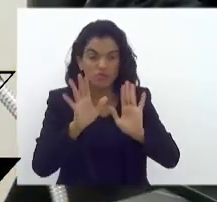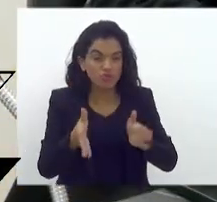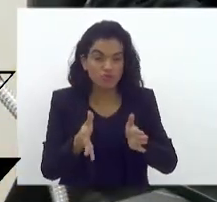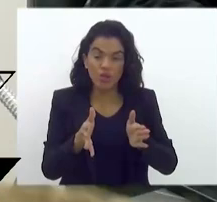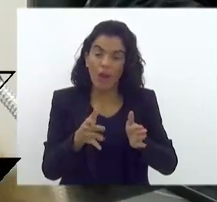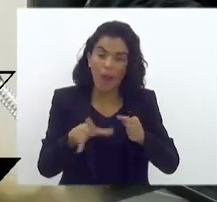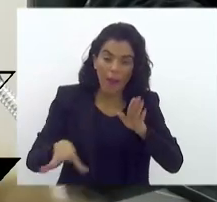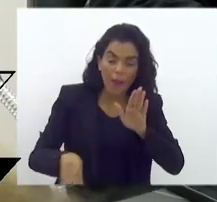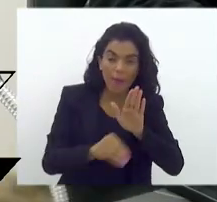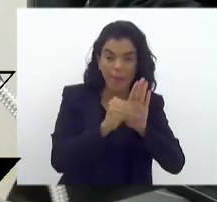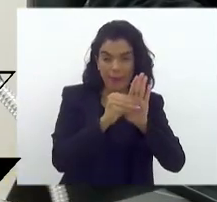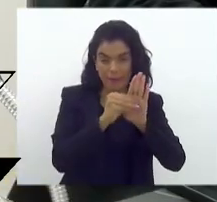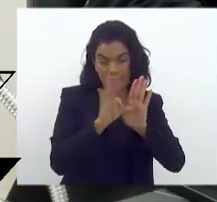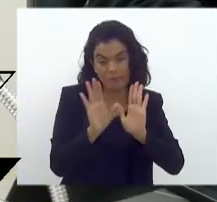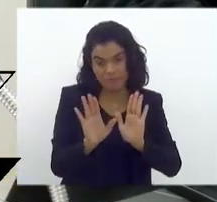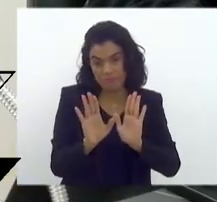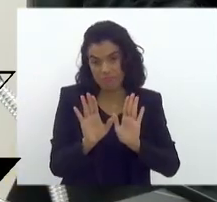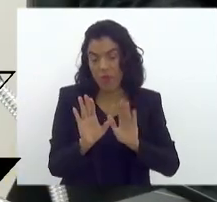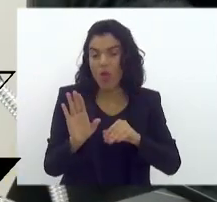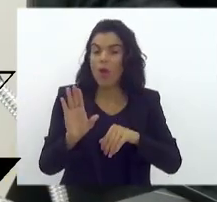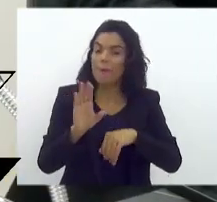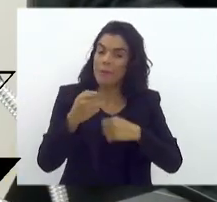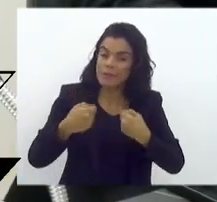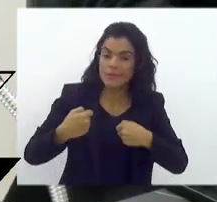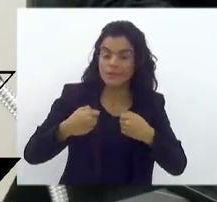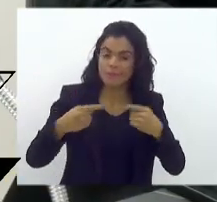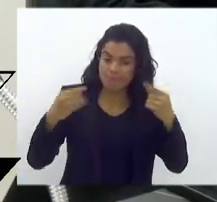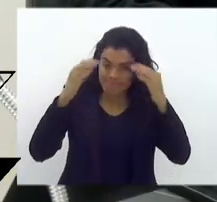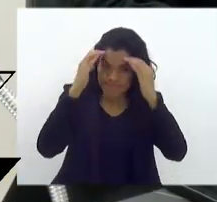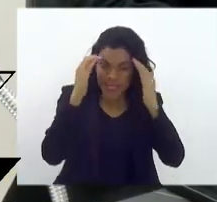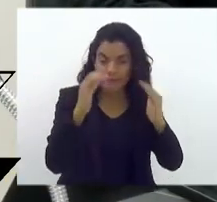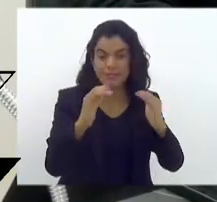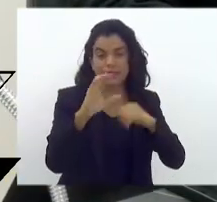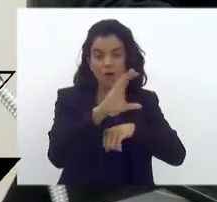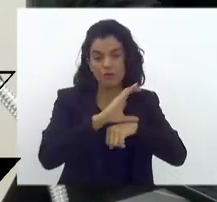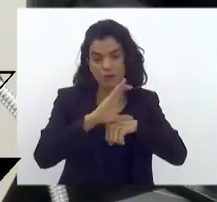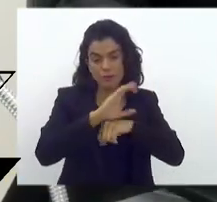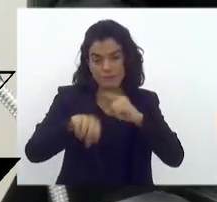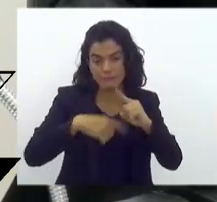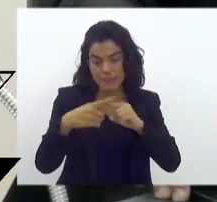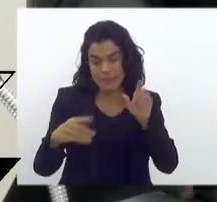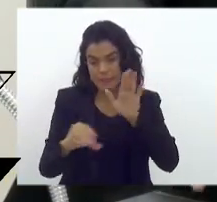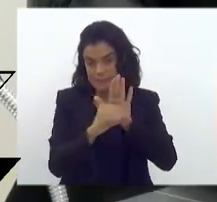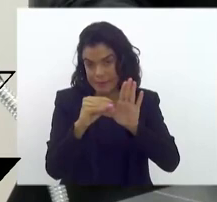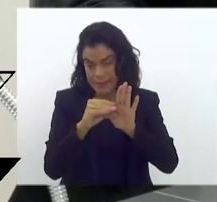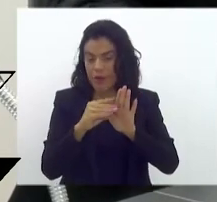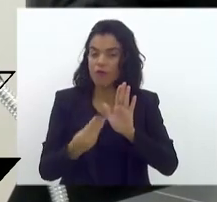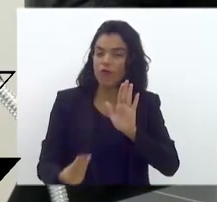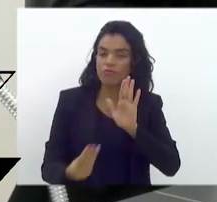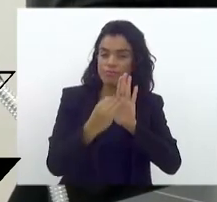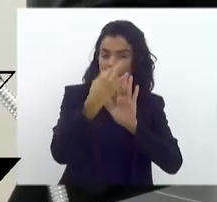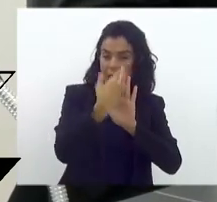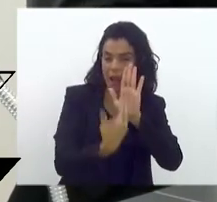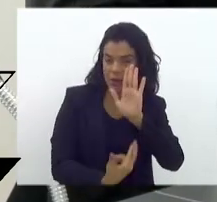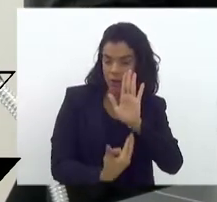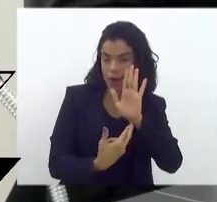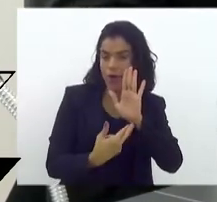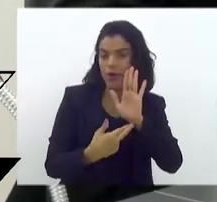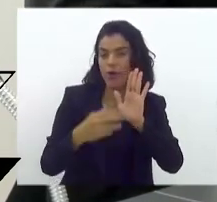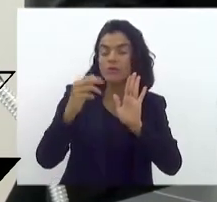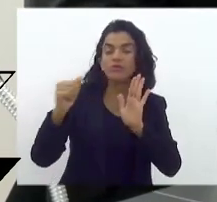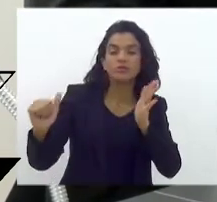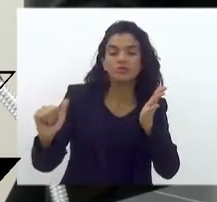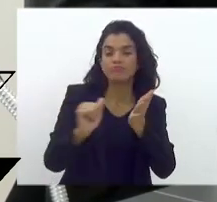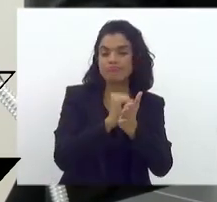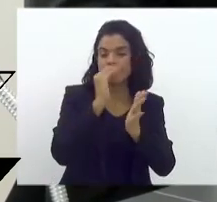é com emendas, né? Constitucionalidade com emendas. Mas vou incluir no relatório, no texto, a supressão, não só as